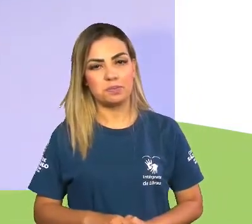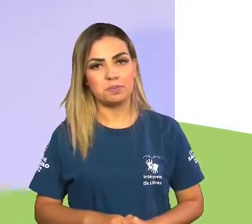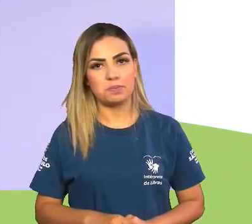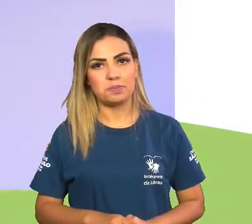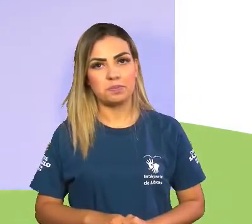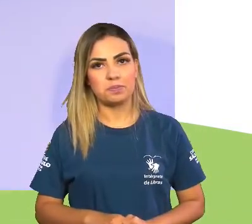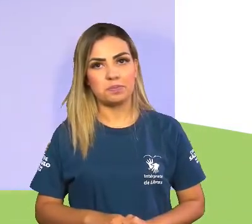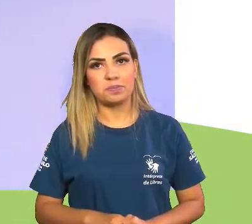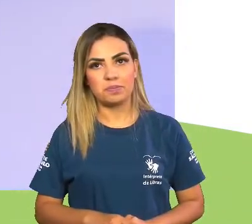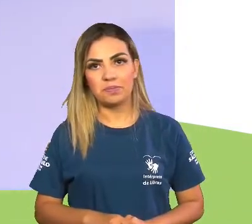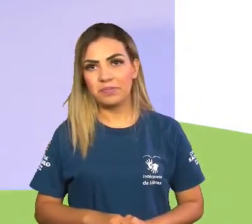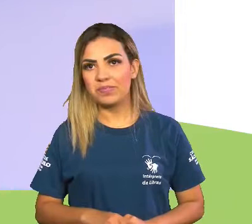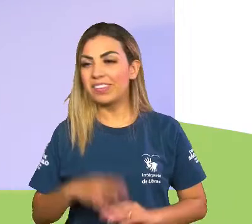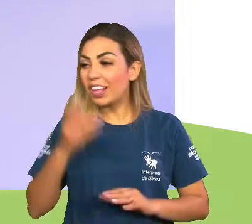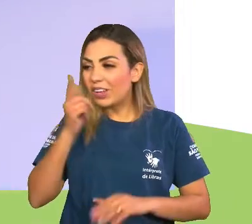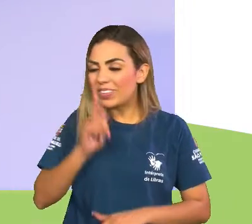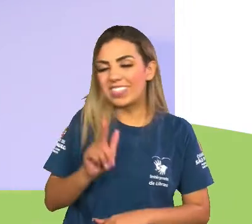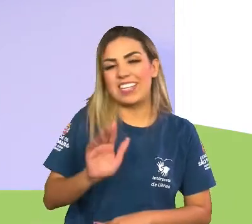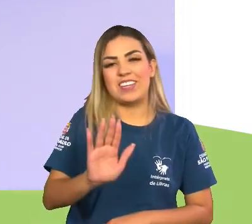Já foi.